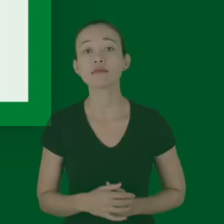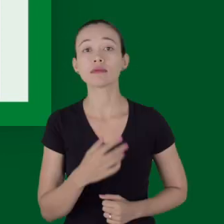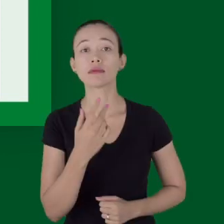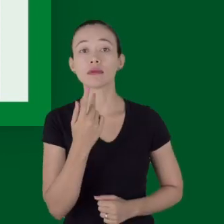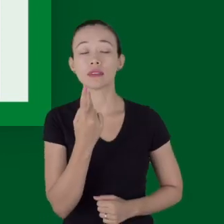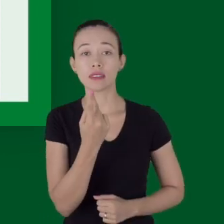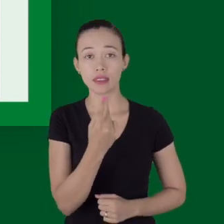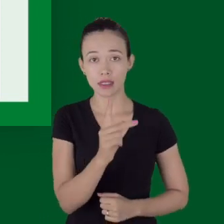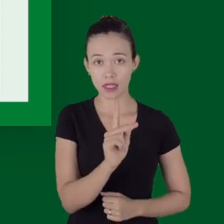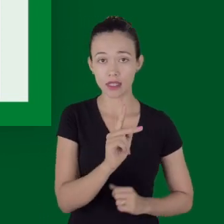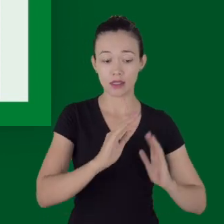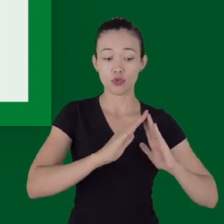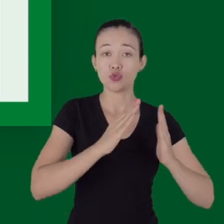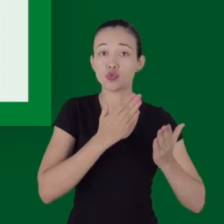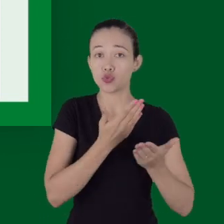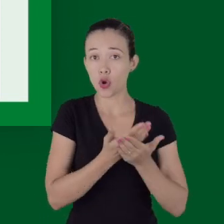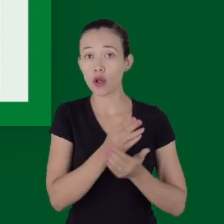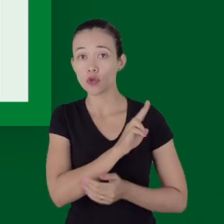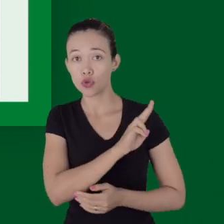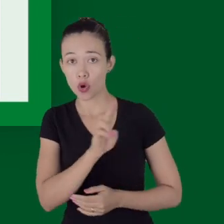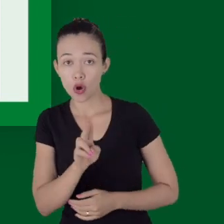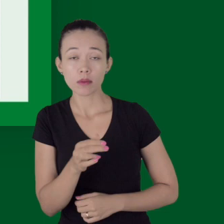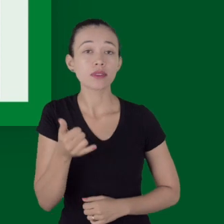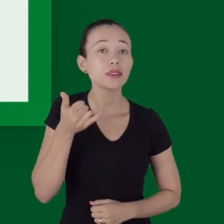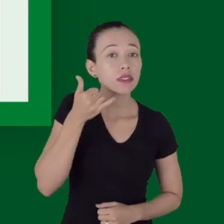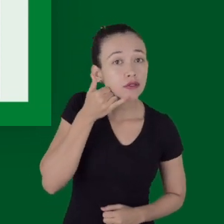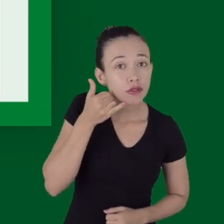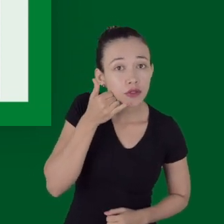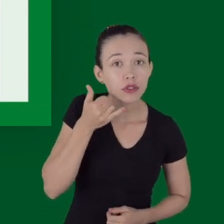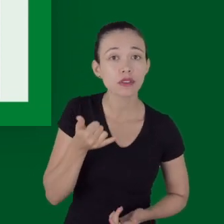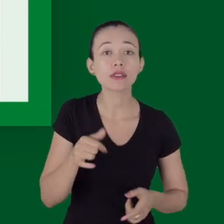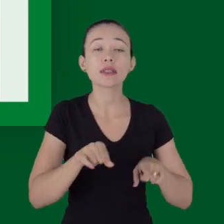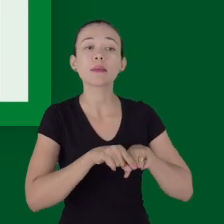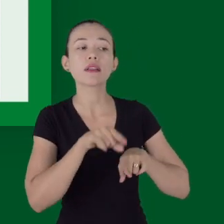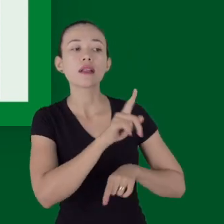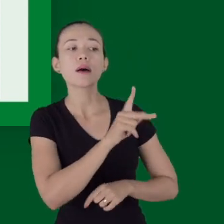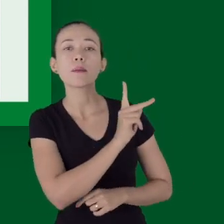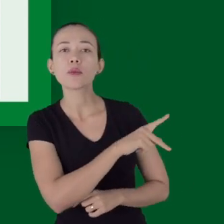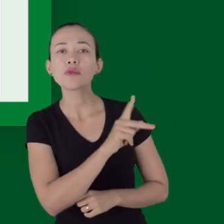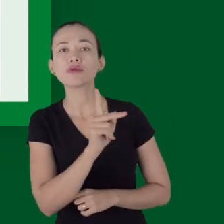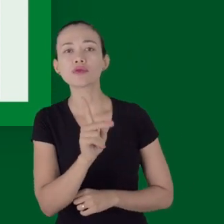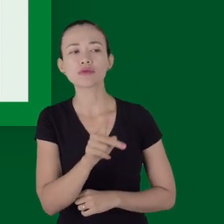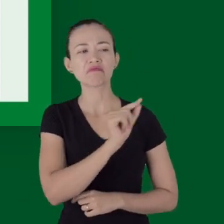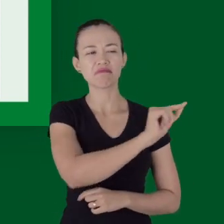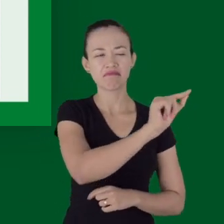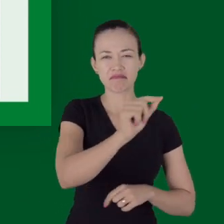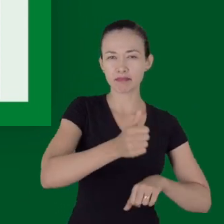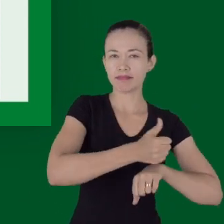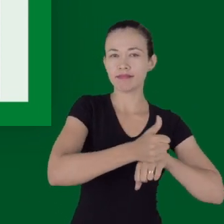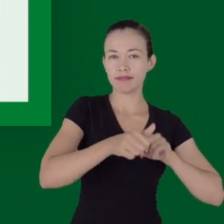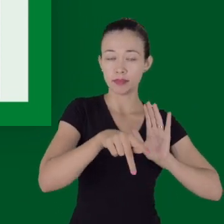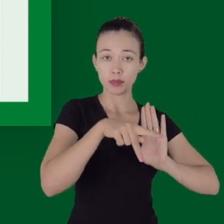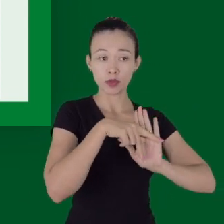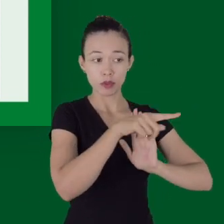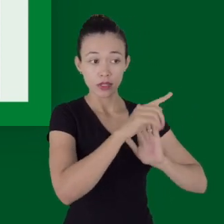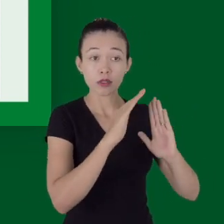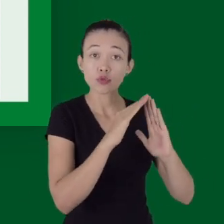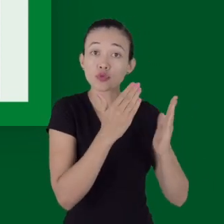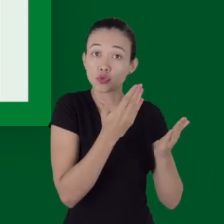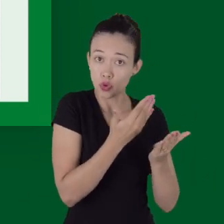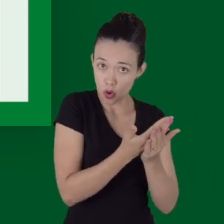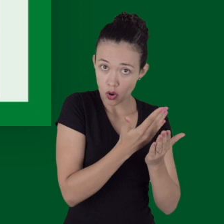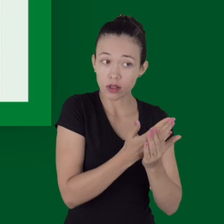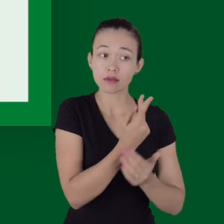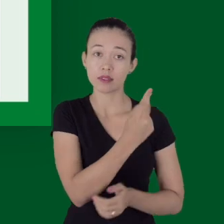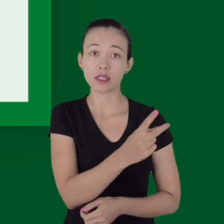o telefone, a série do aluno, o nome do professor ou do profissional da escola para contato. É importante